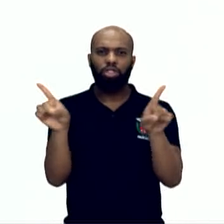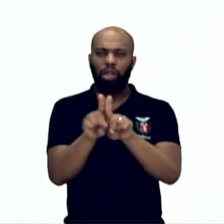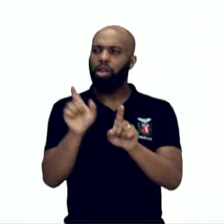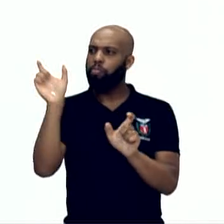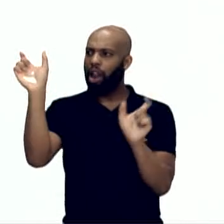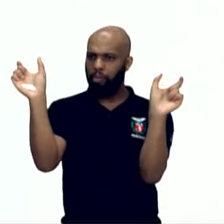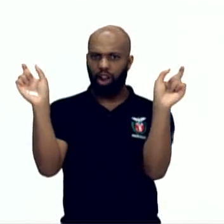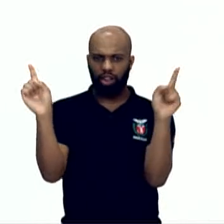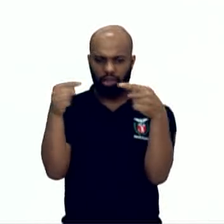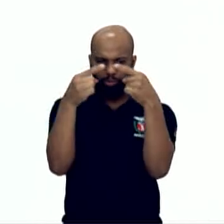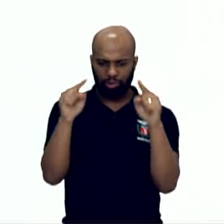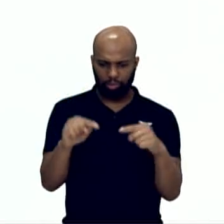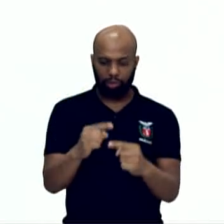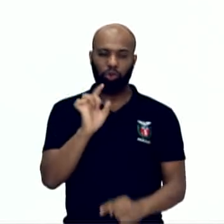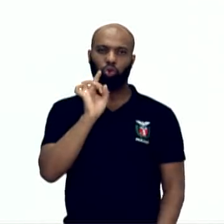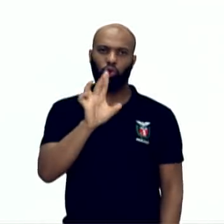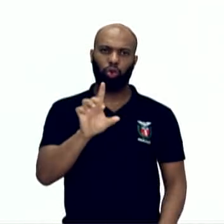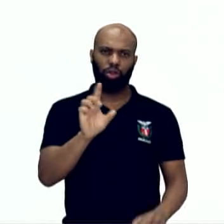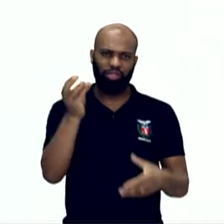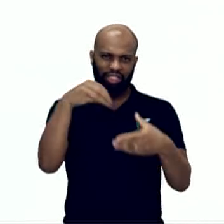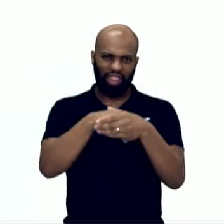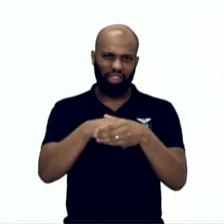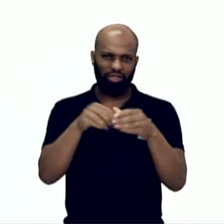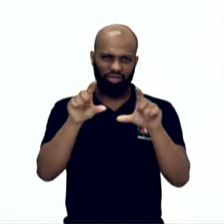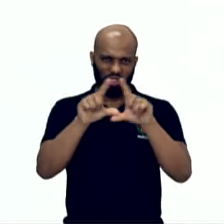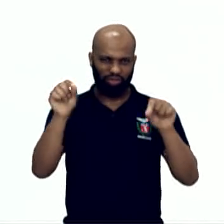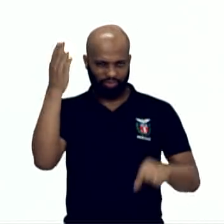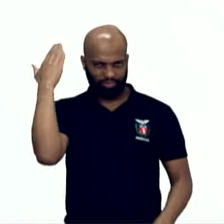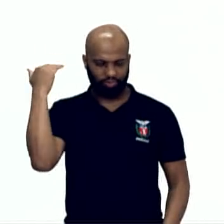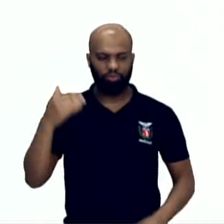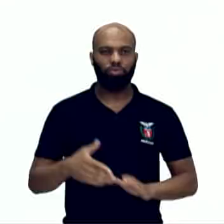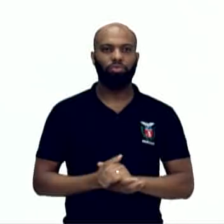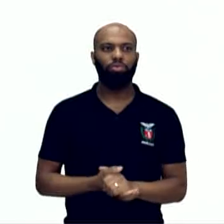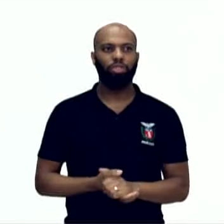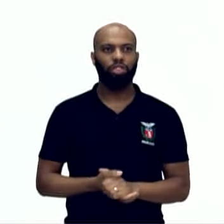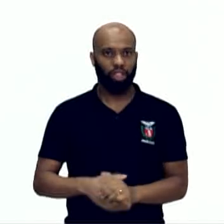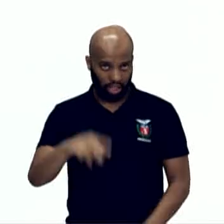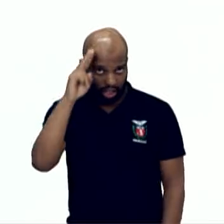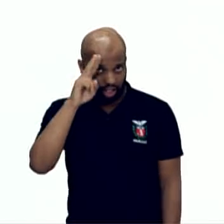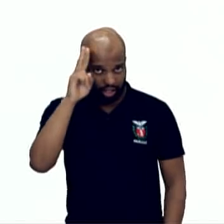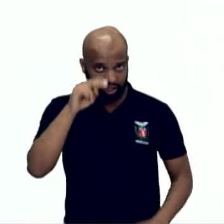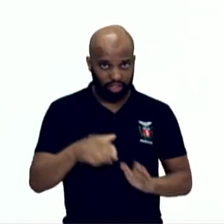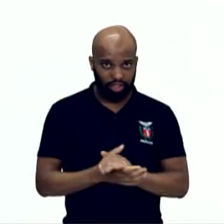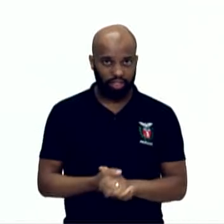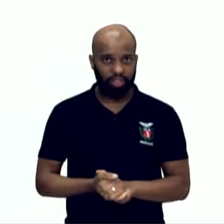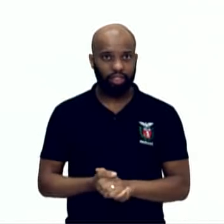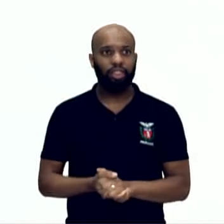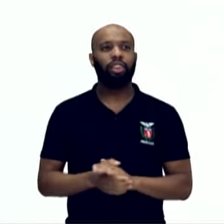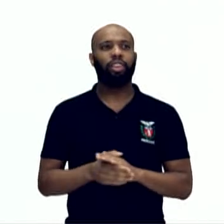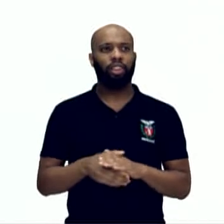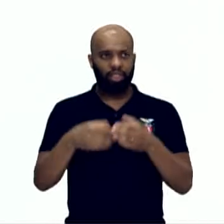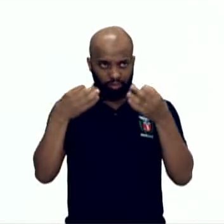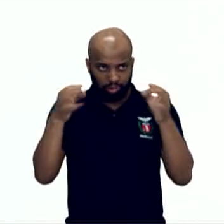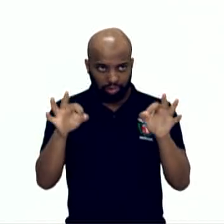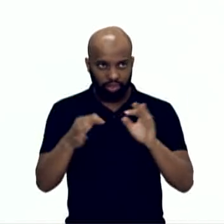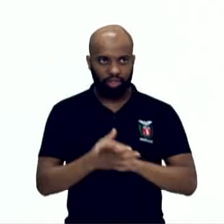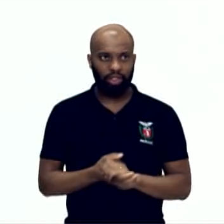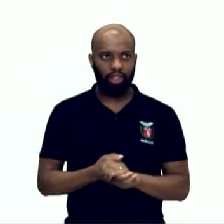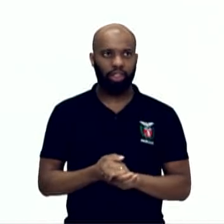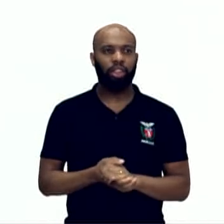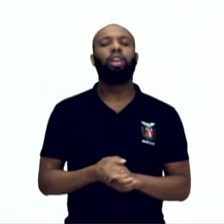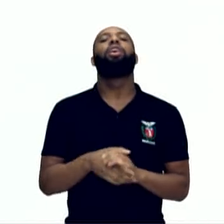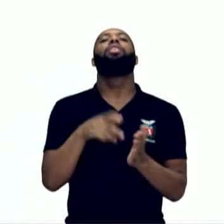que nós aprendemos lá nas quadrinhas, lembram? E aí? Olhe lá. Acertaram?